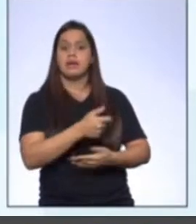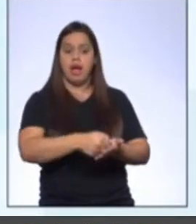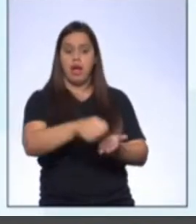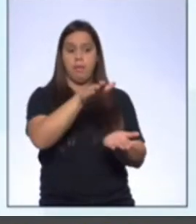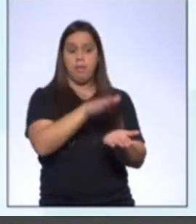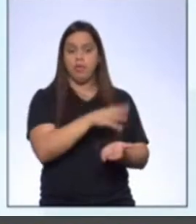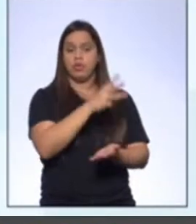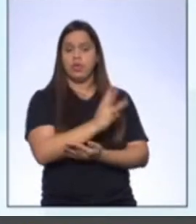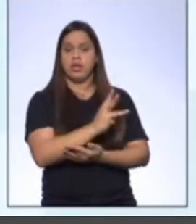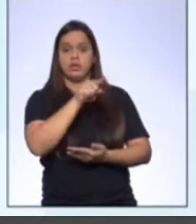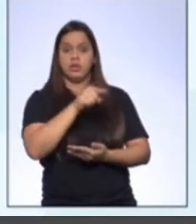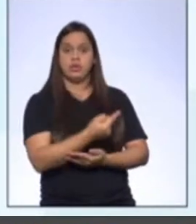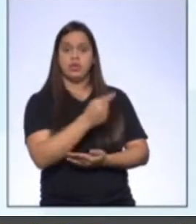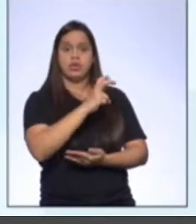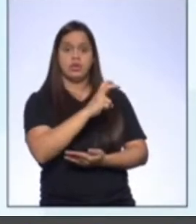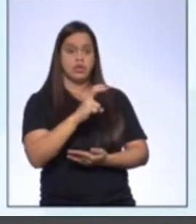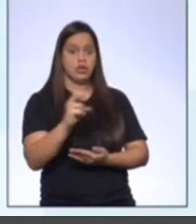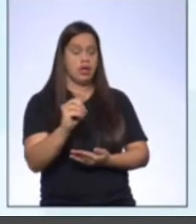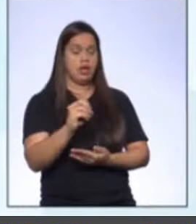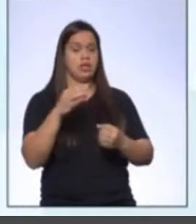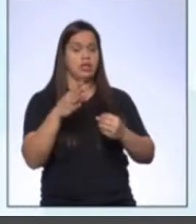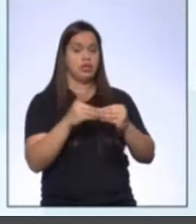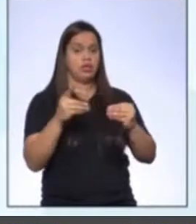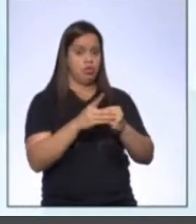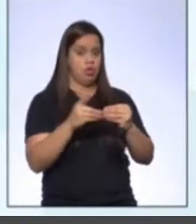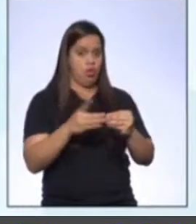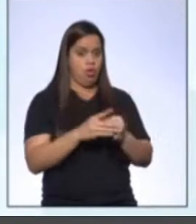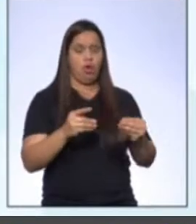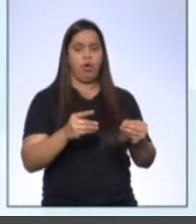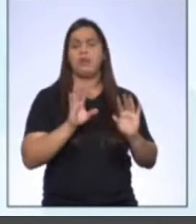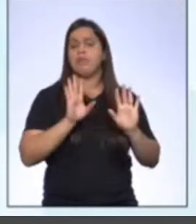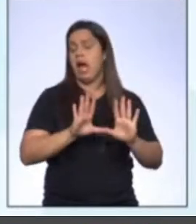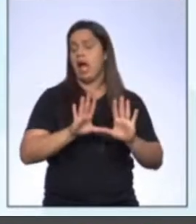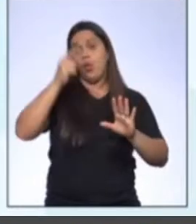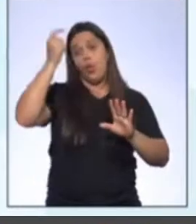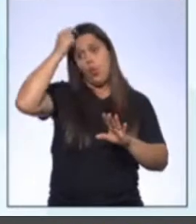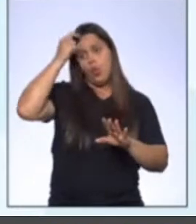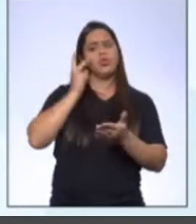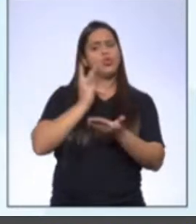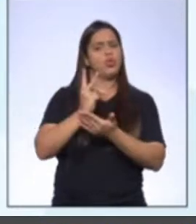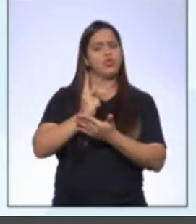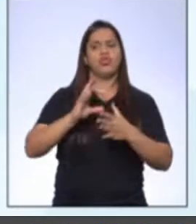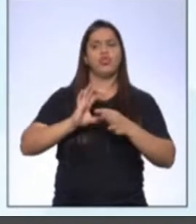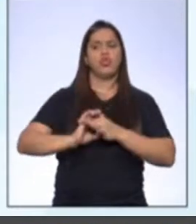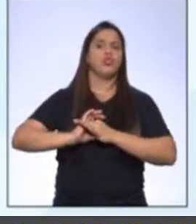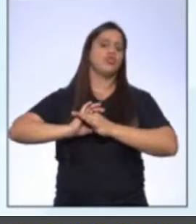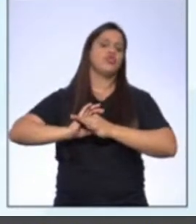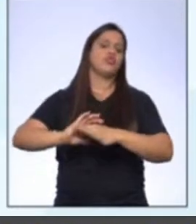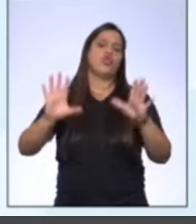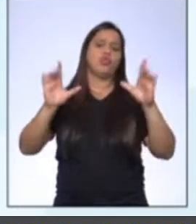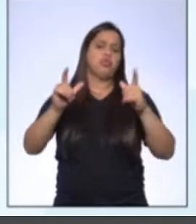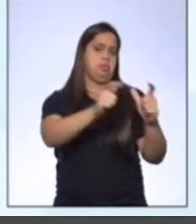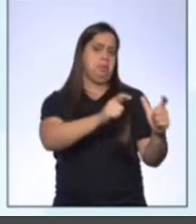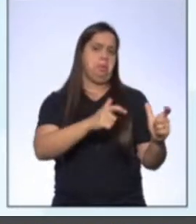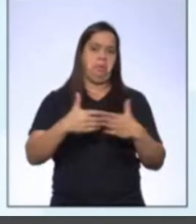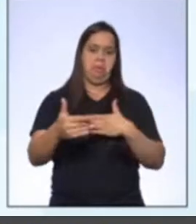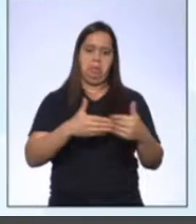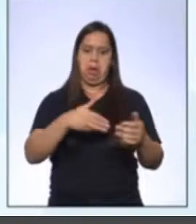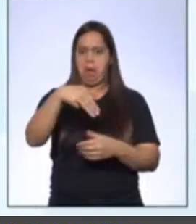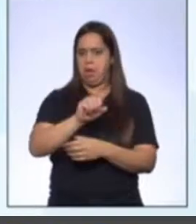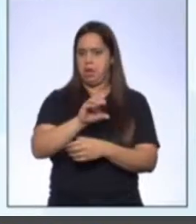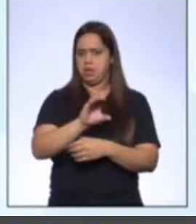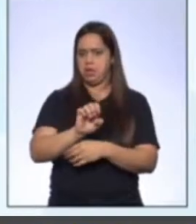dólares. O urso continua solto em algum lugar da Macedônia. Eita, ursinho esperto, né, gente?